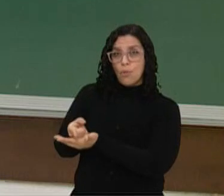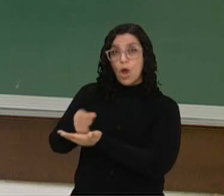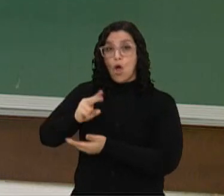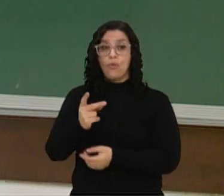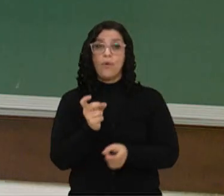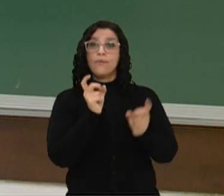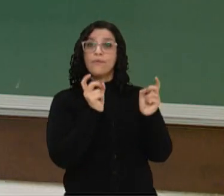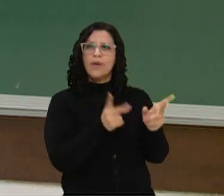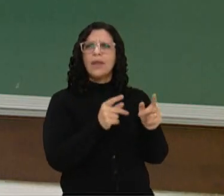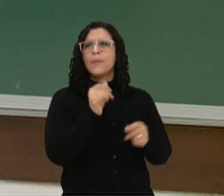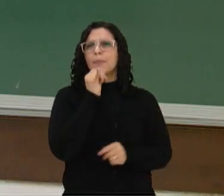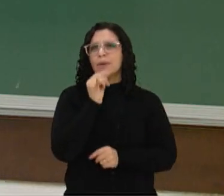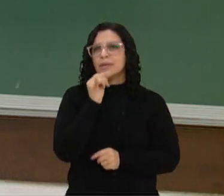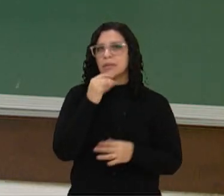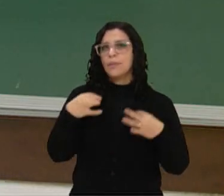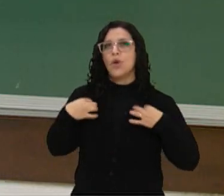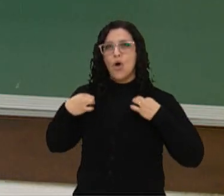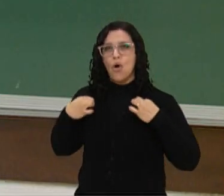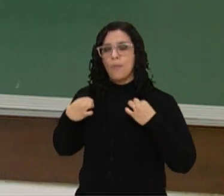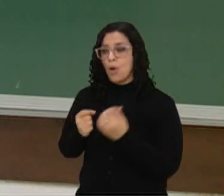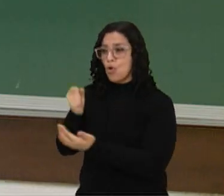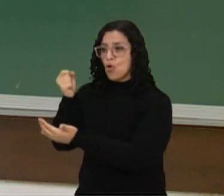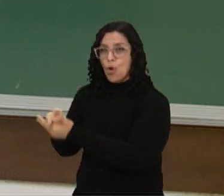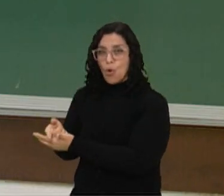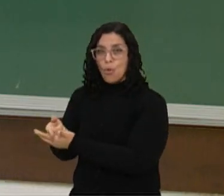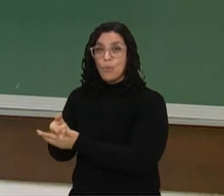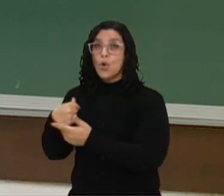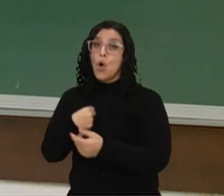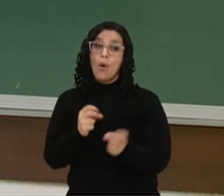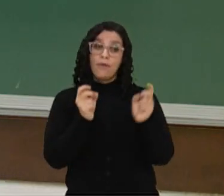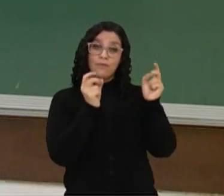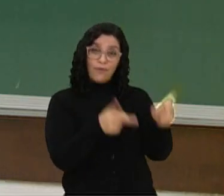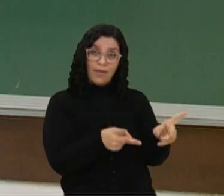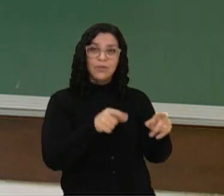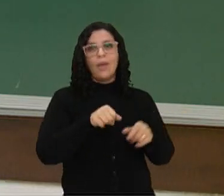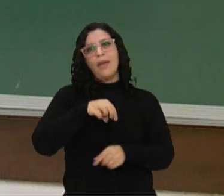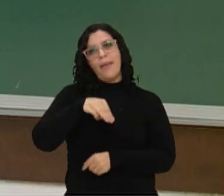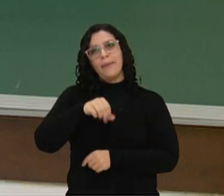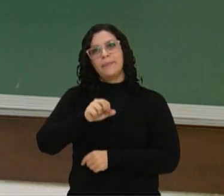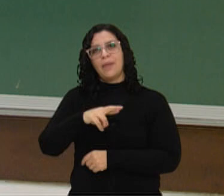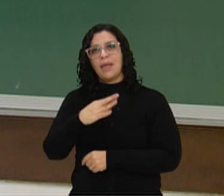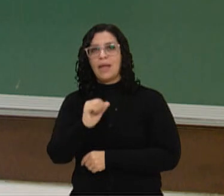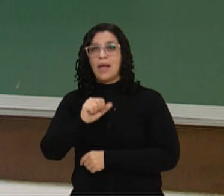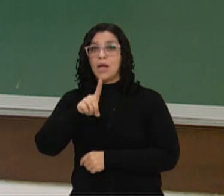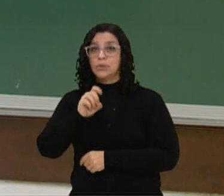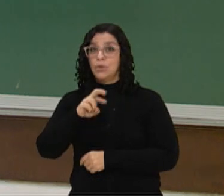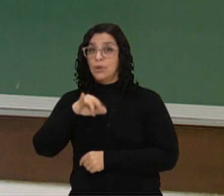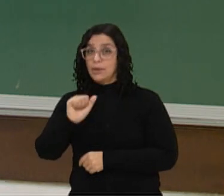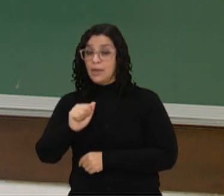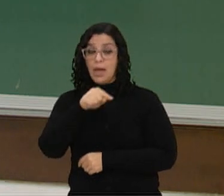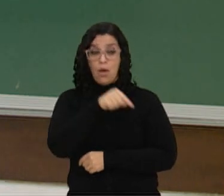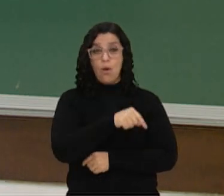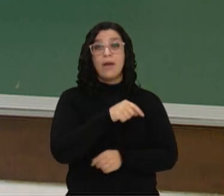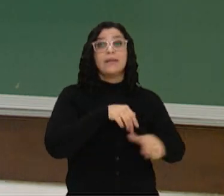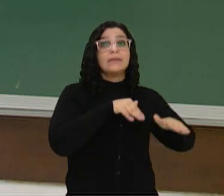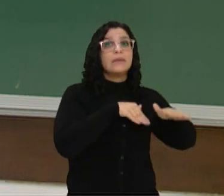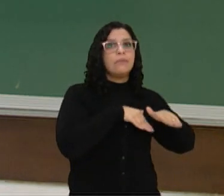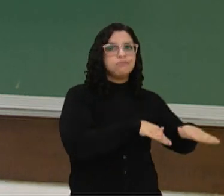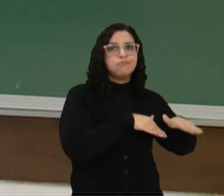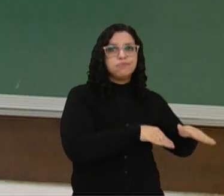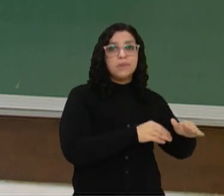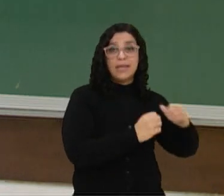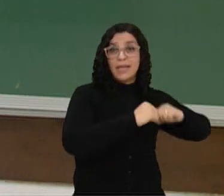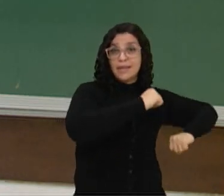vendido, que tem a ver com o comércio. Eu digo produto, aquilo que foi feito na fábrica, mas quando ele é vendido ou